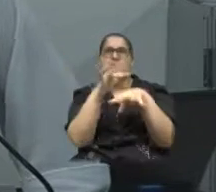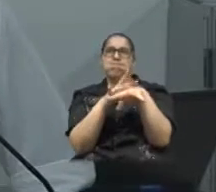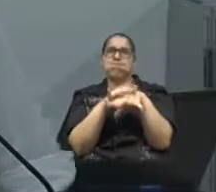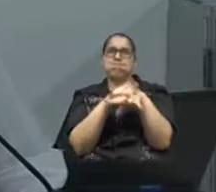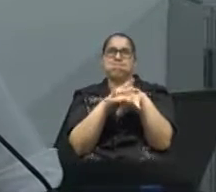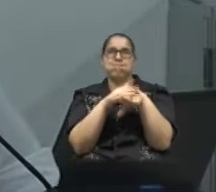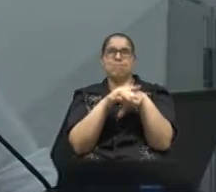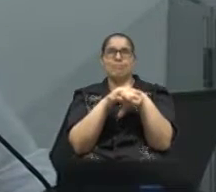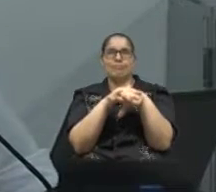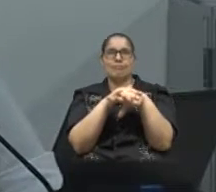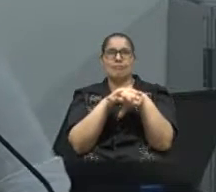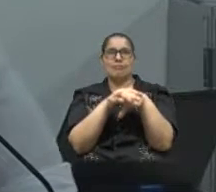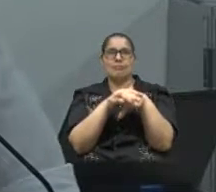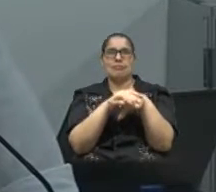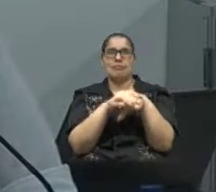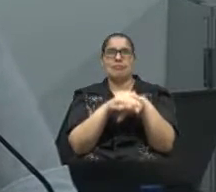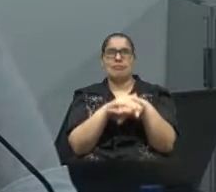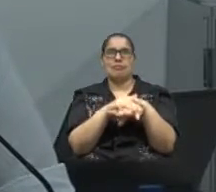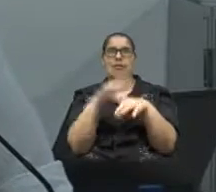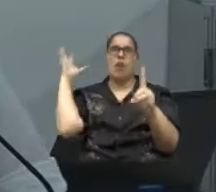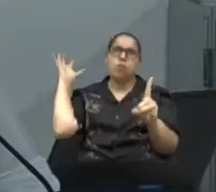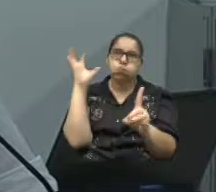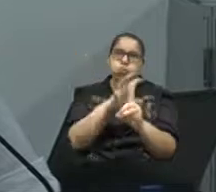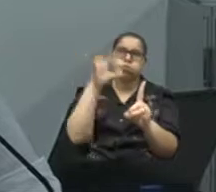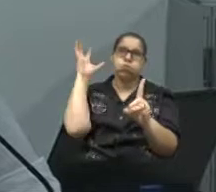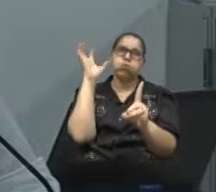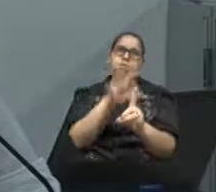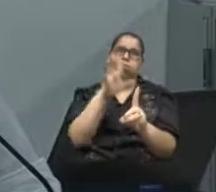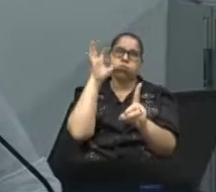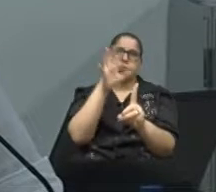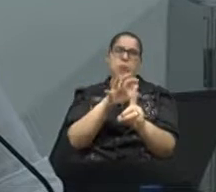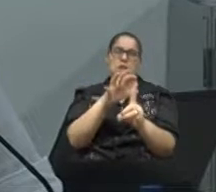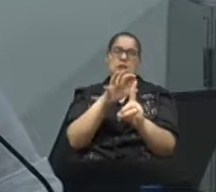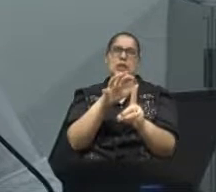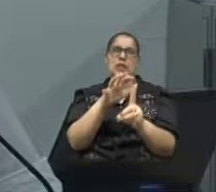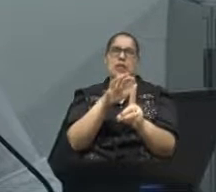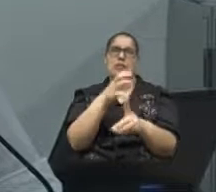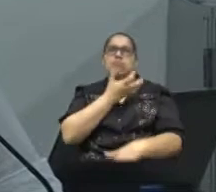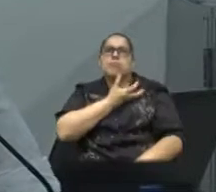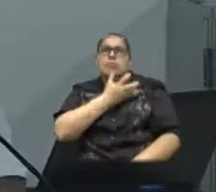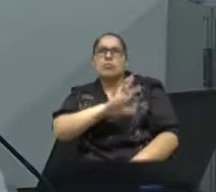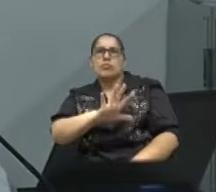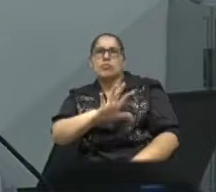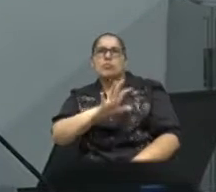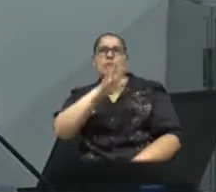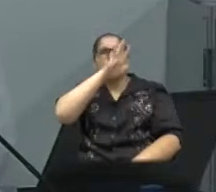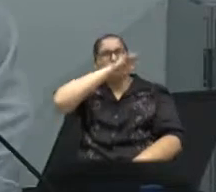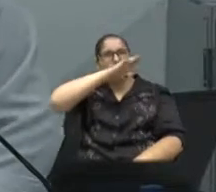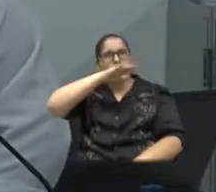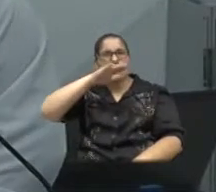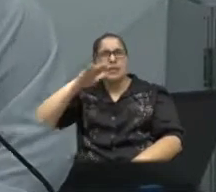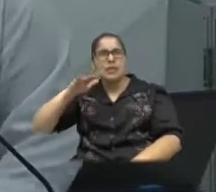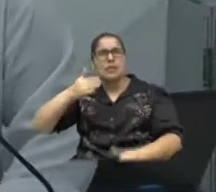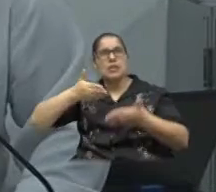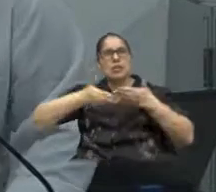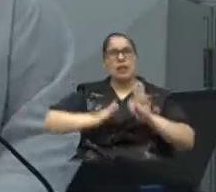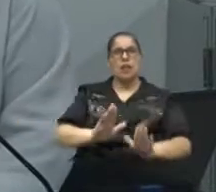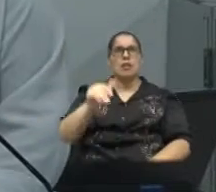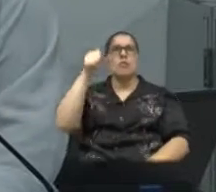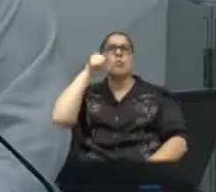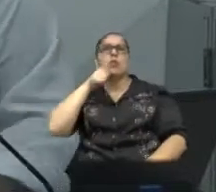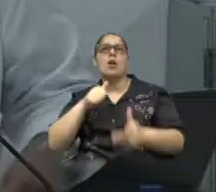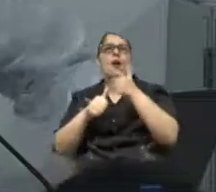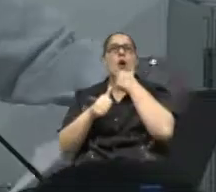sociedade, enfiar a goela abaixo, que as nossas crianças não nascem homem e mulher. São doentes, inclusive, saiu